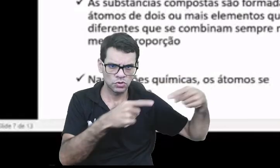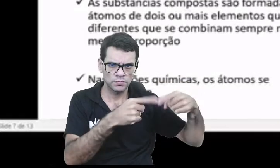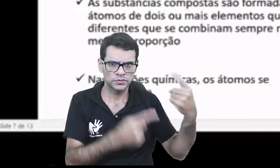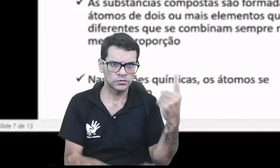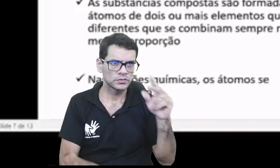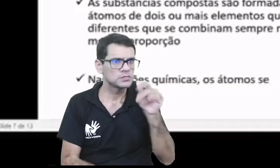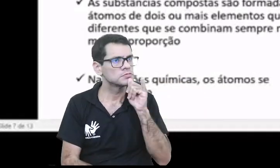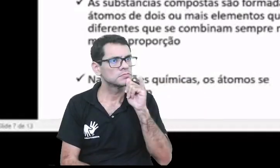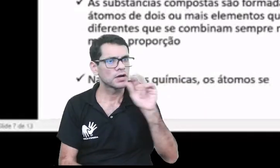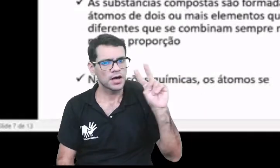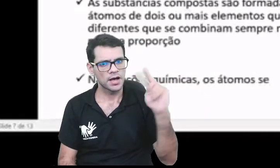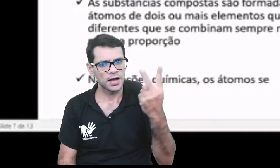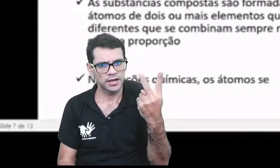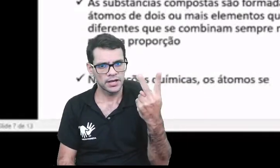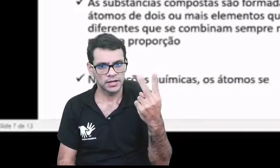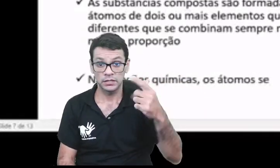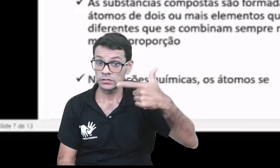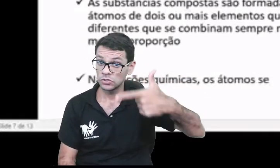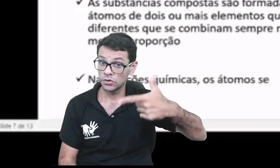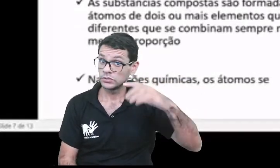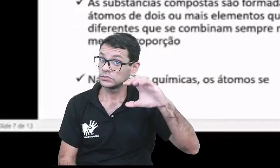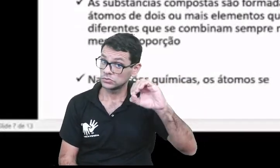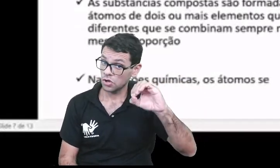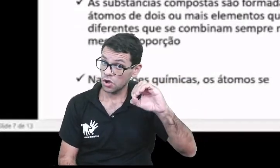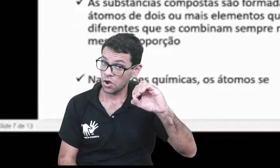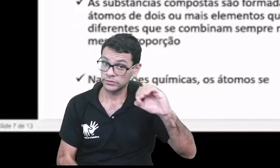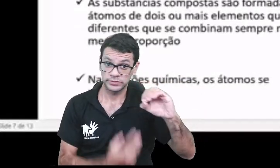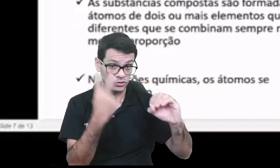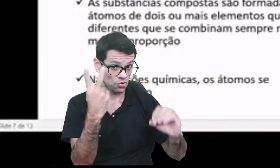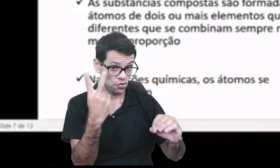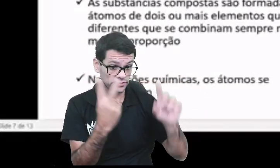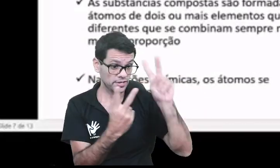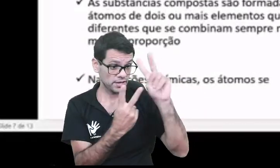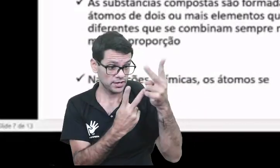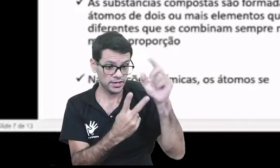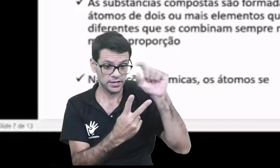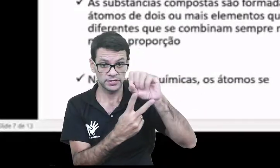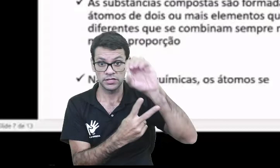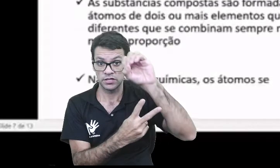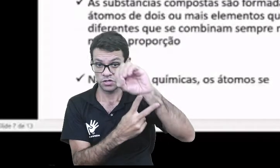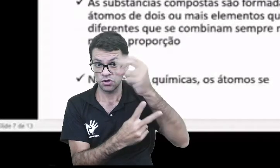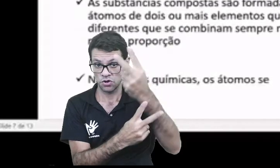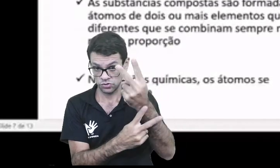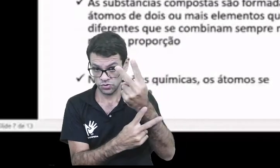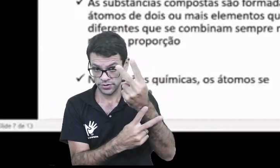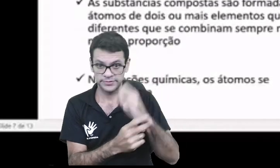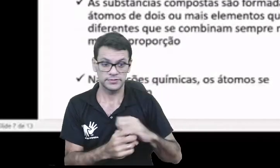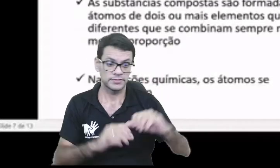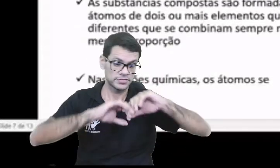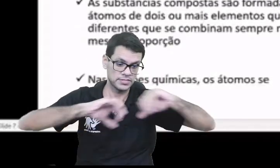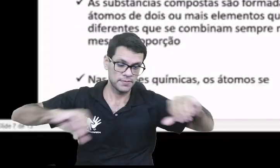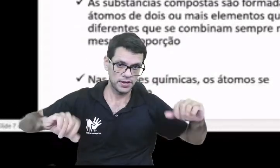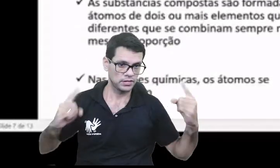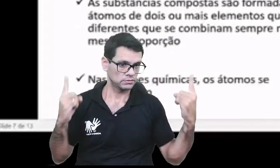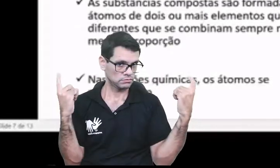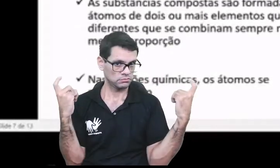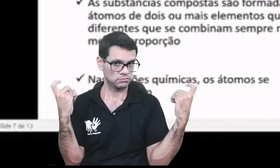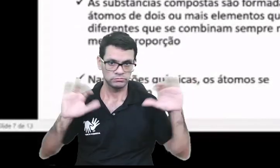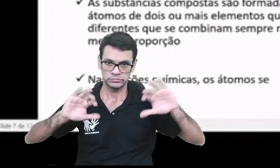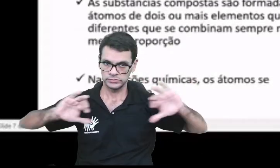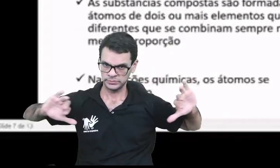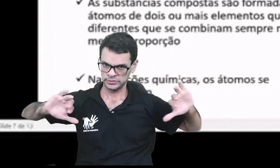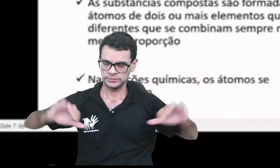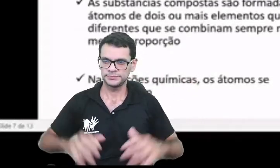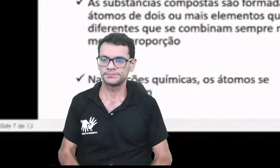exemplo, H2O é uma substância composta, enquanto que O2 é uma substância simples,